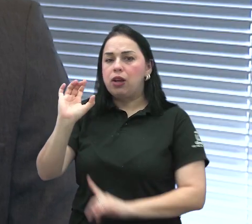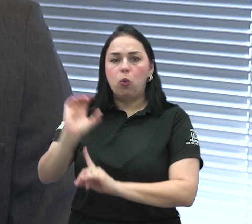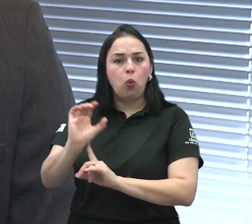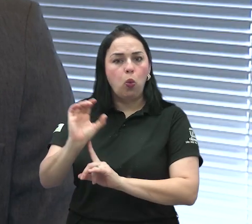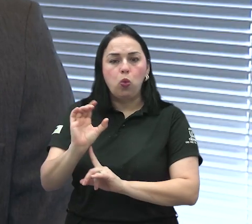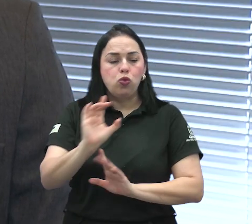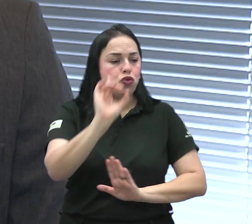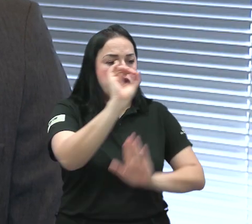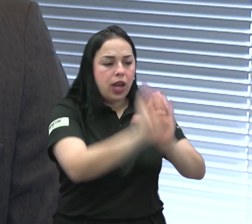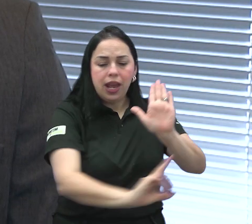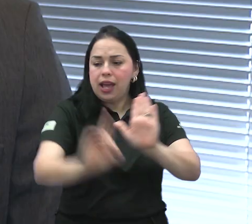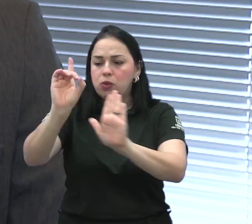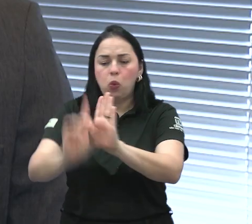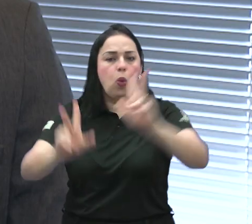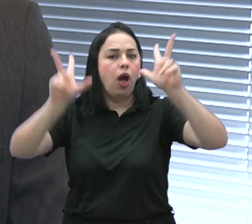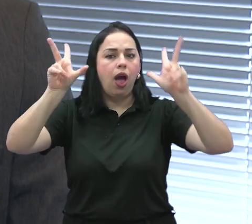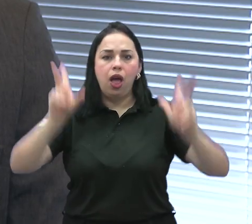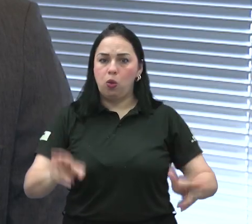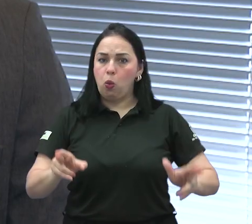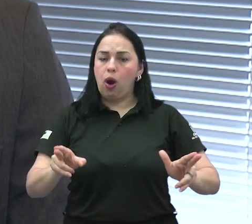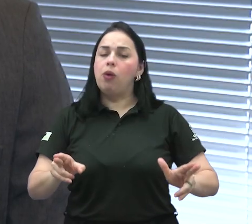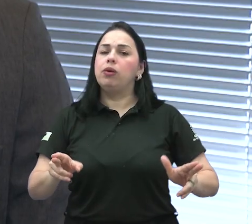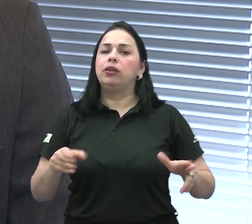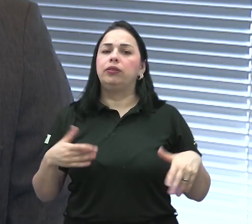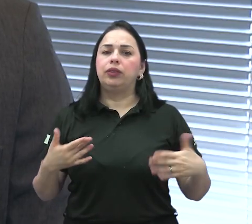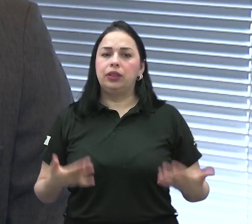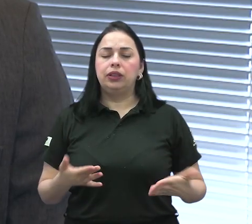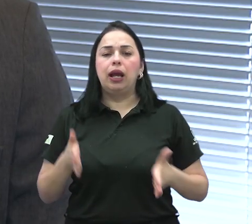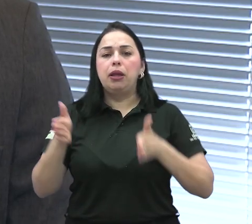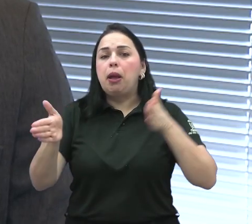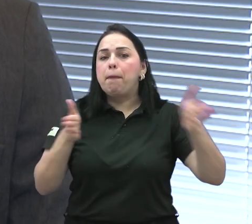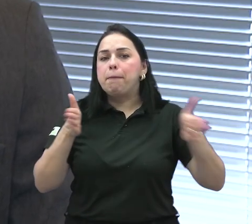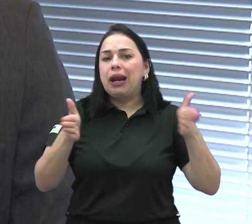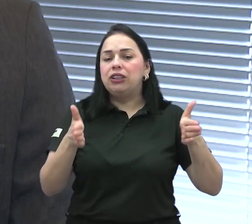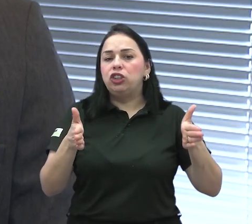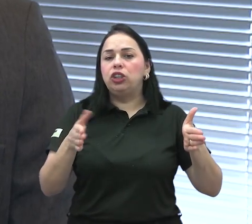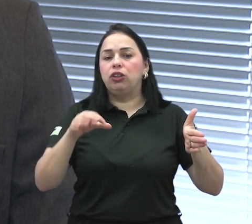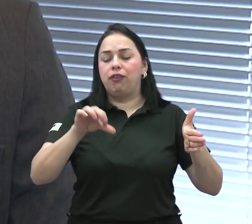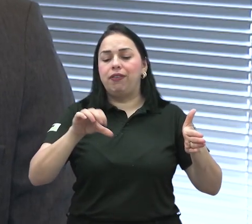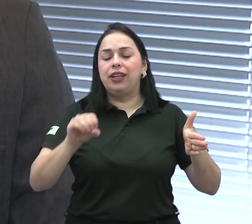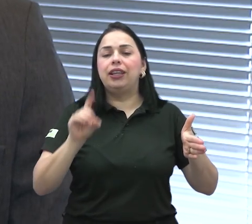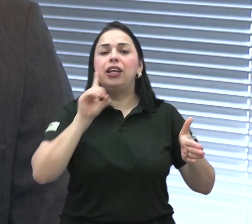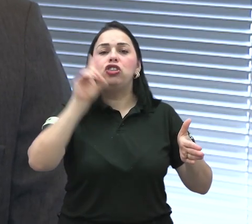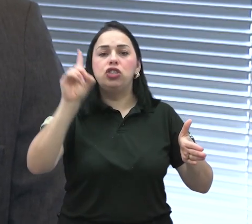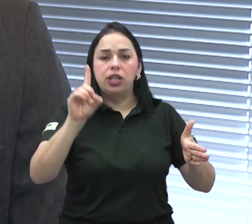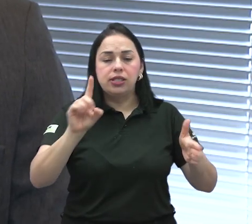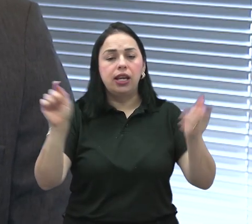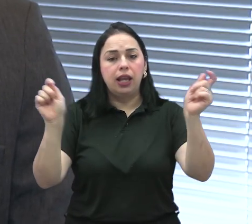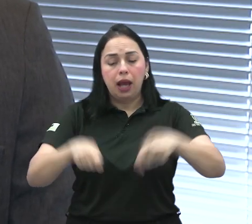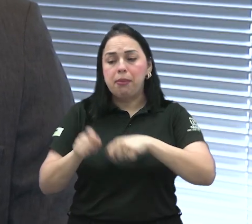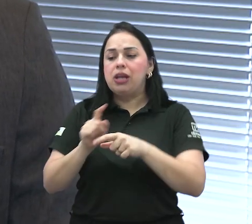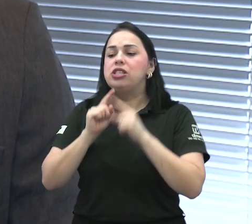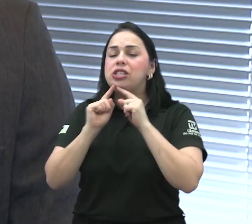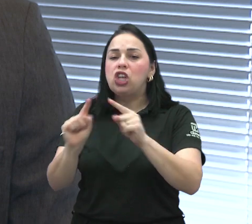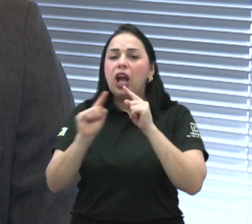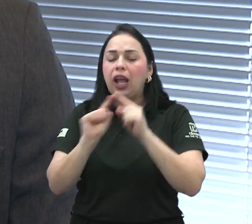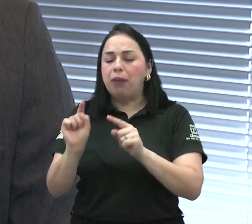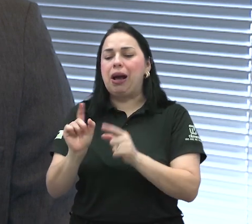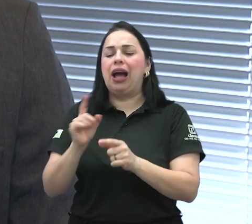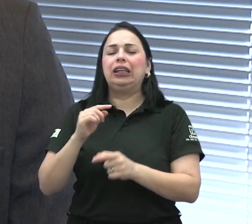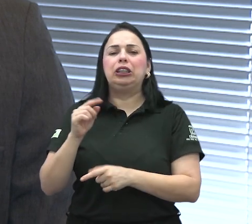o consumidor tem os mesmos direitos em relação a uma compra normal em relação à garantia, que é o prazo de 90 dias para reclamar